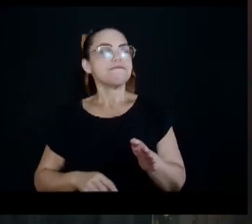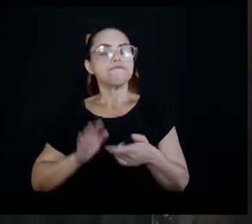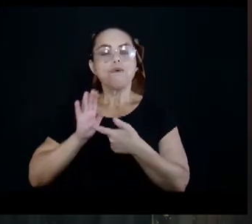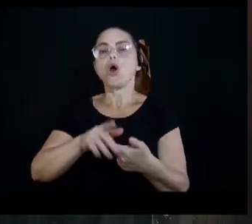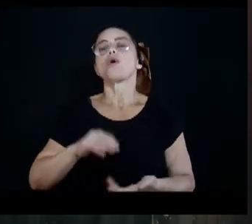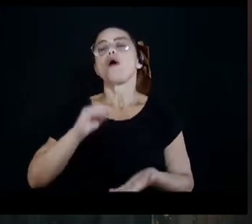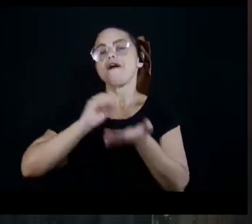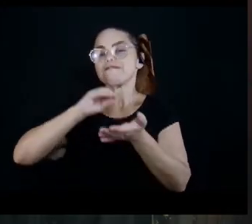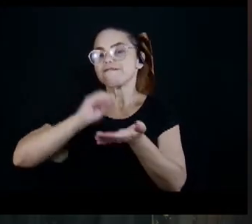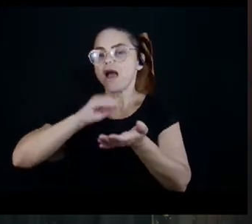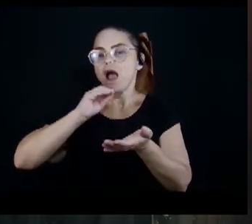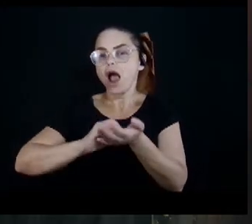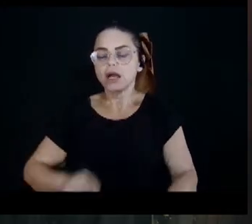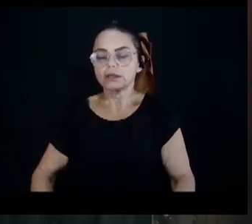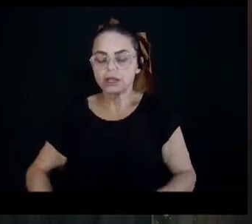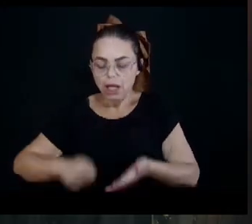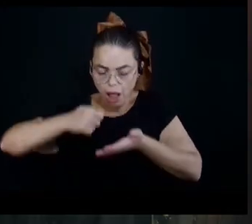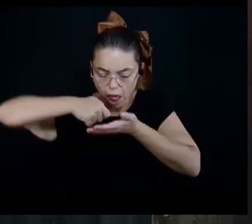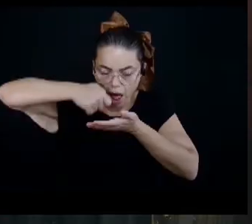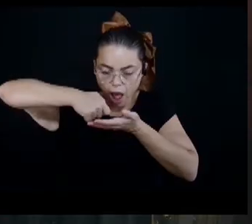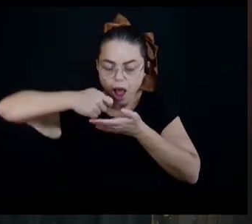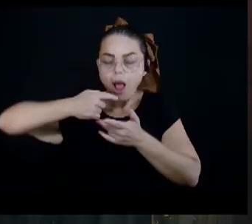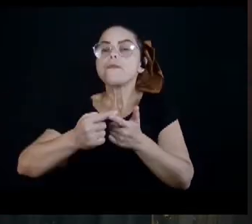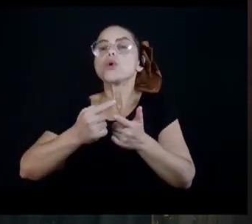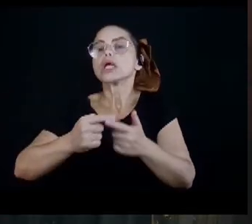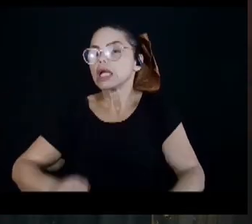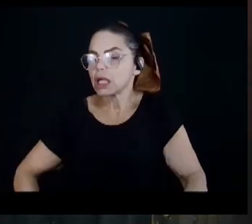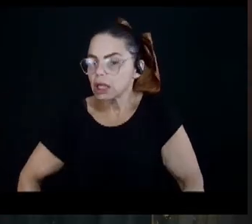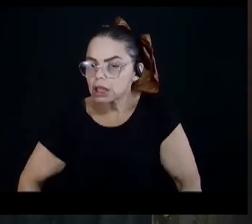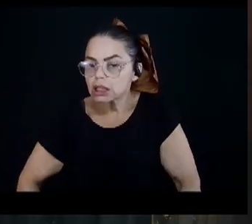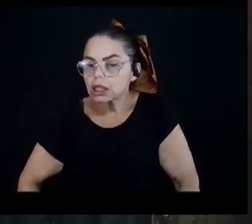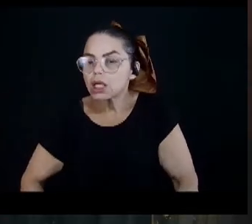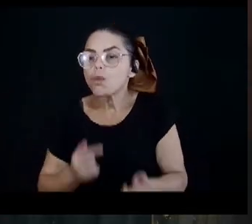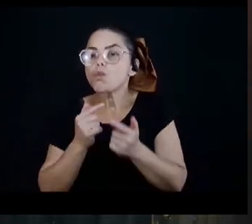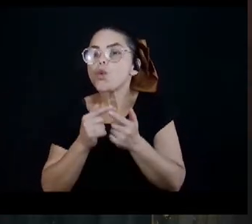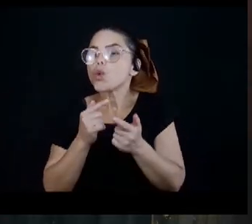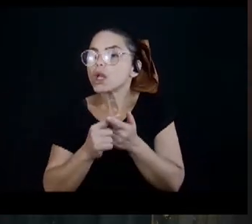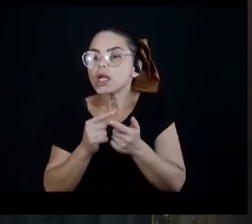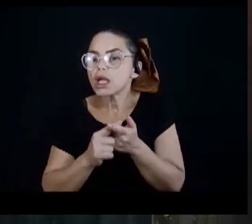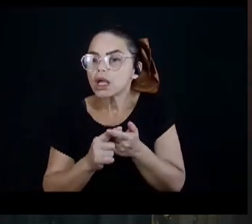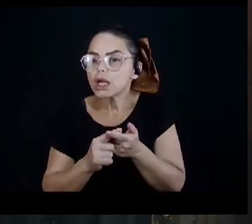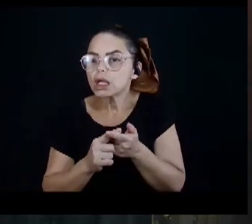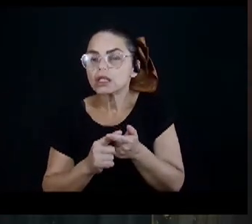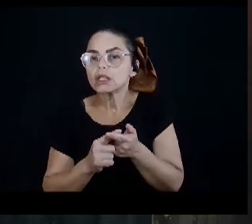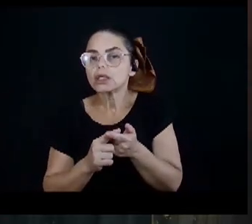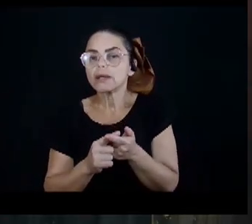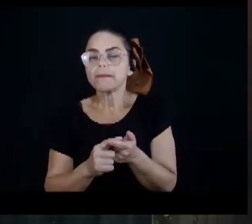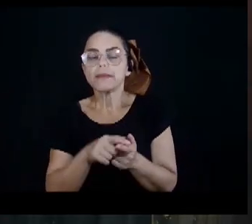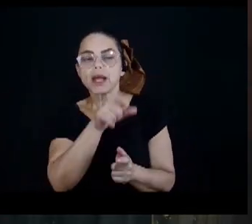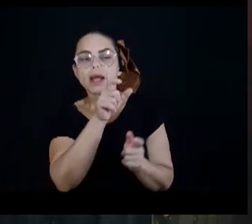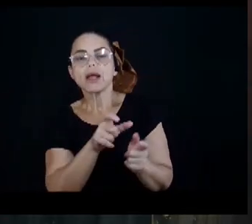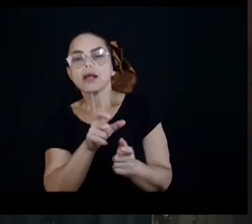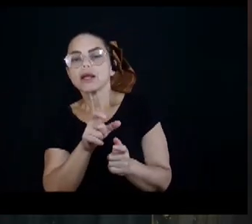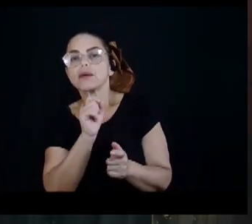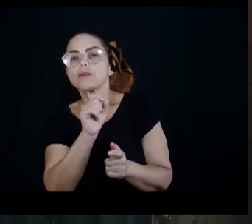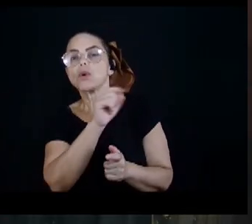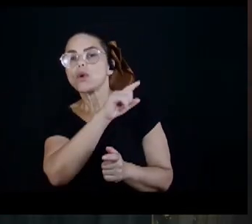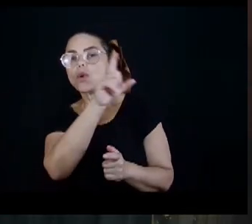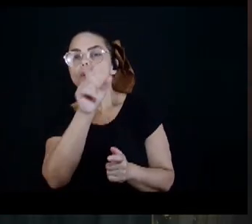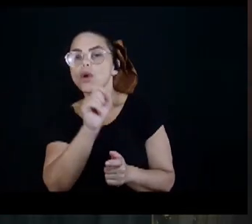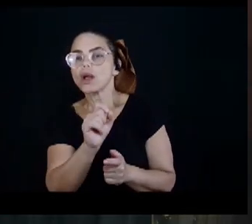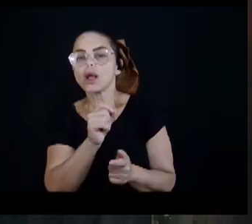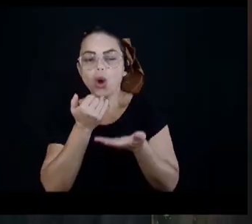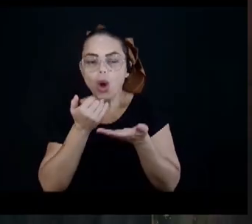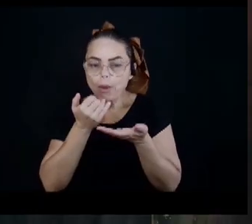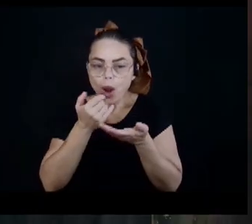comer tanto para quê? Por quê? Por quem? Né? Eu faço isso. Então, é o parar